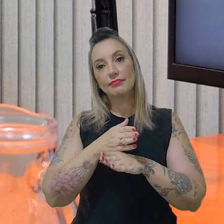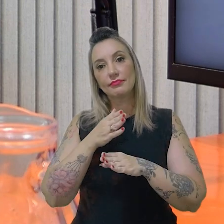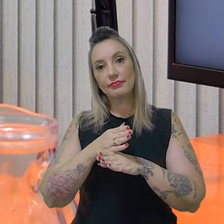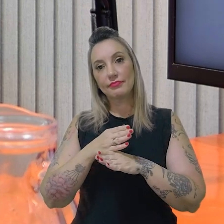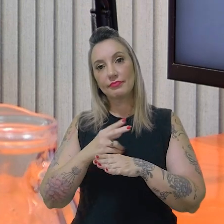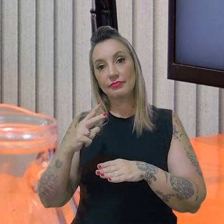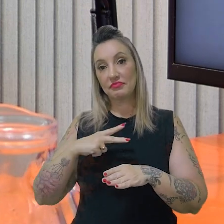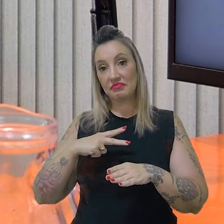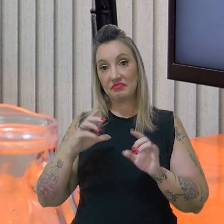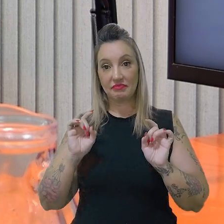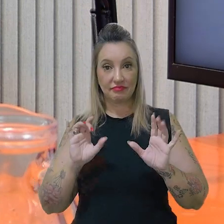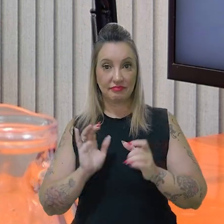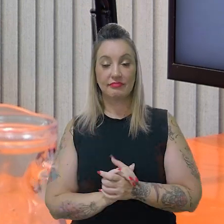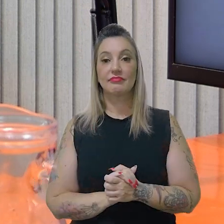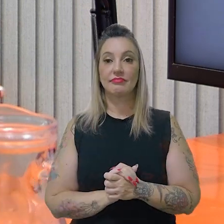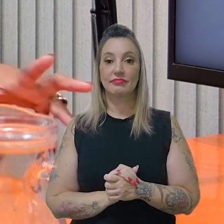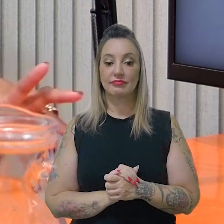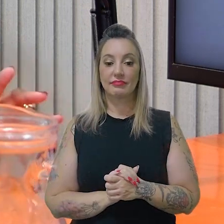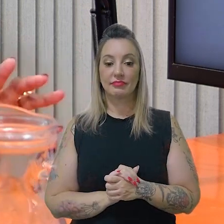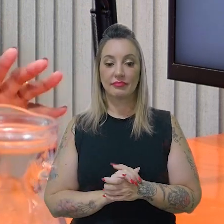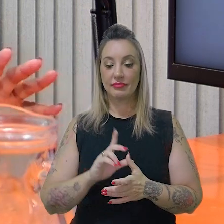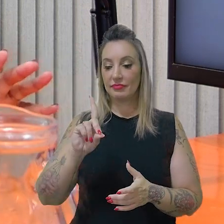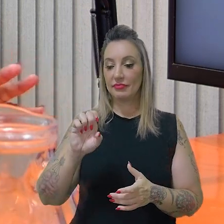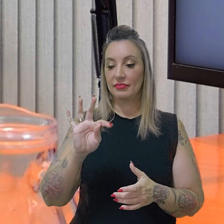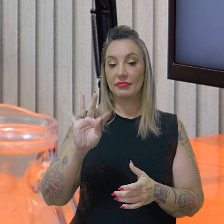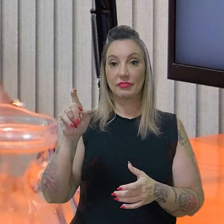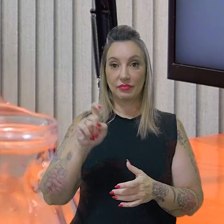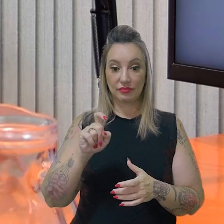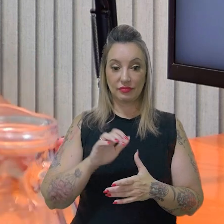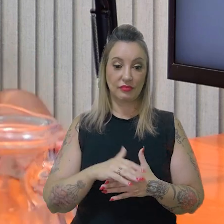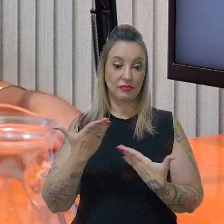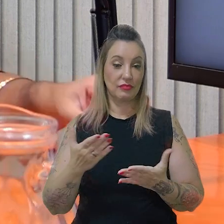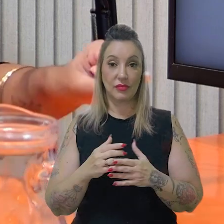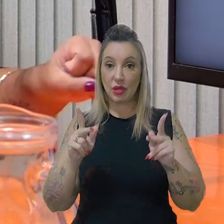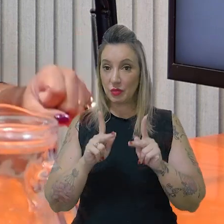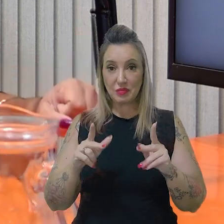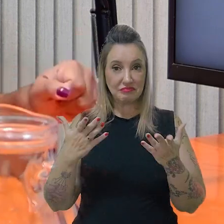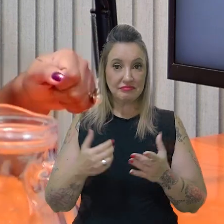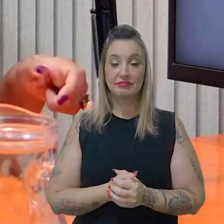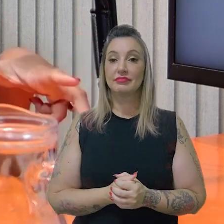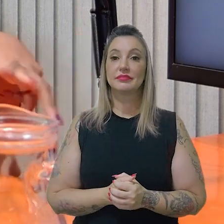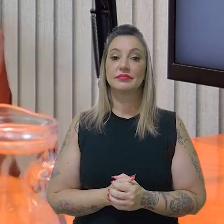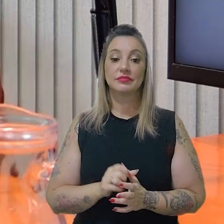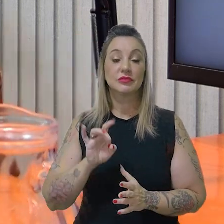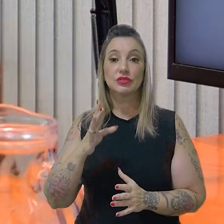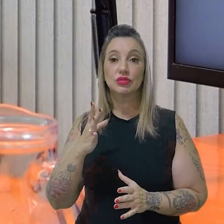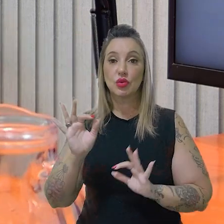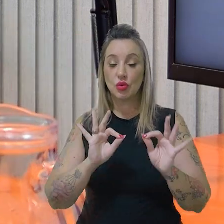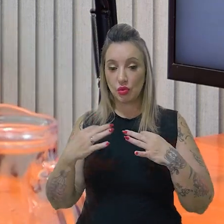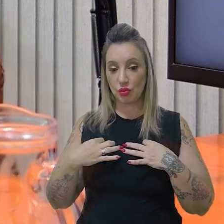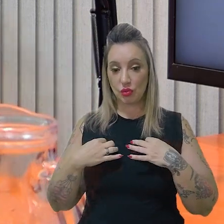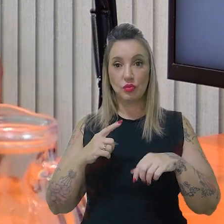STS pelo isso pelo detox né ou pelo personal Shop então Angélica e eu só quero montar uns Lux para